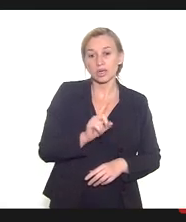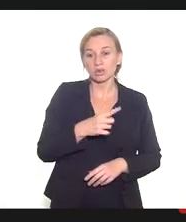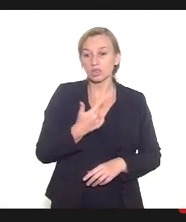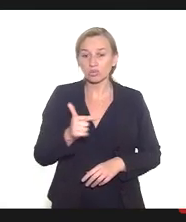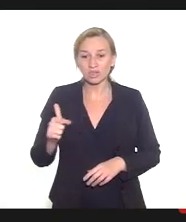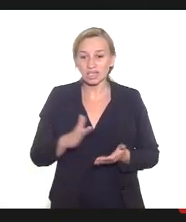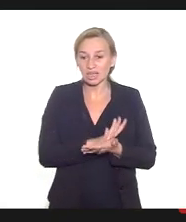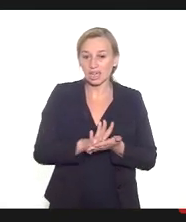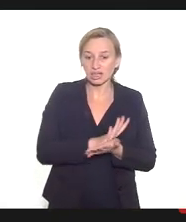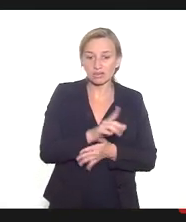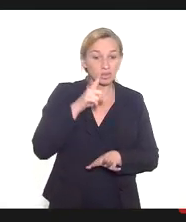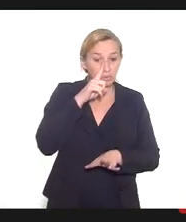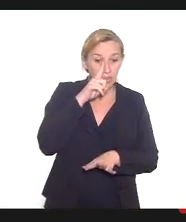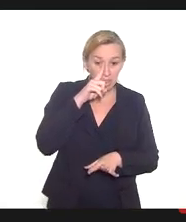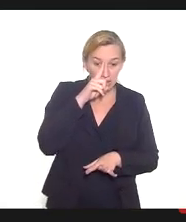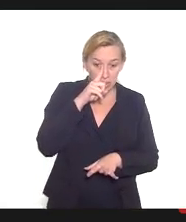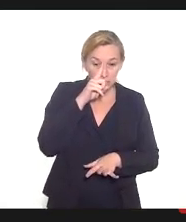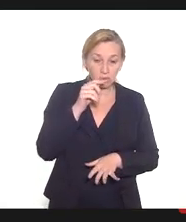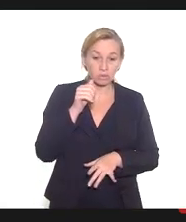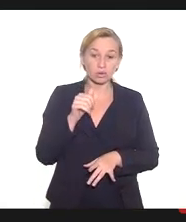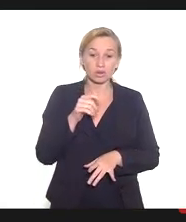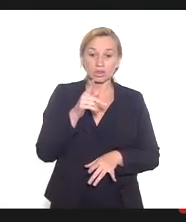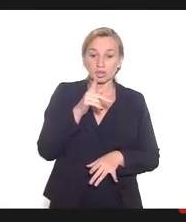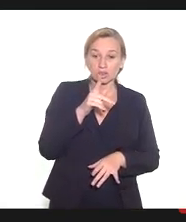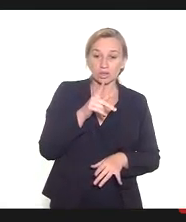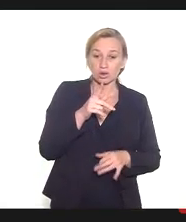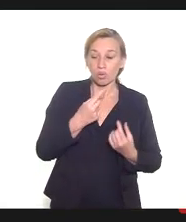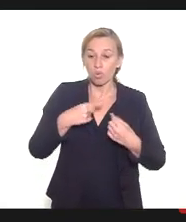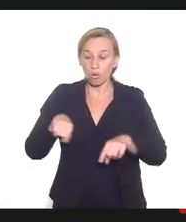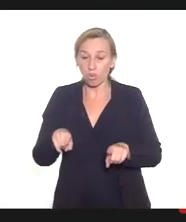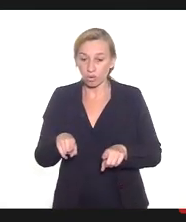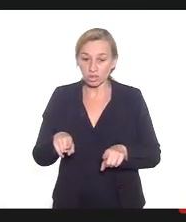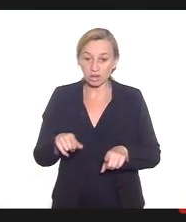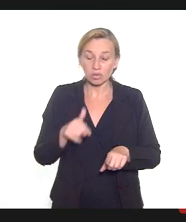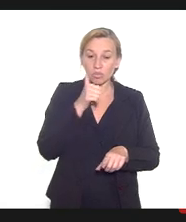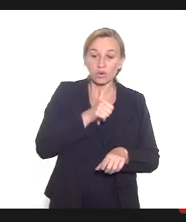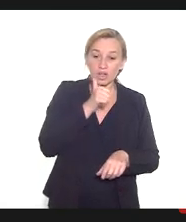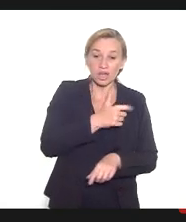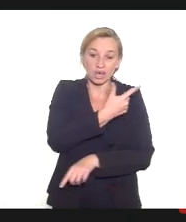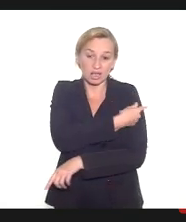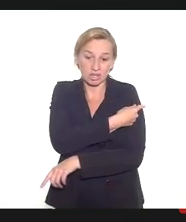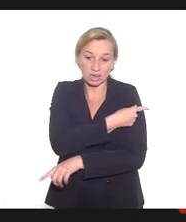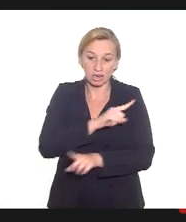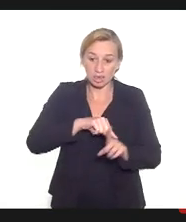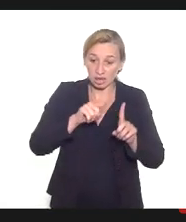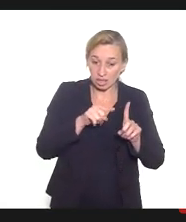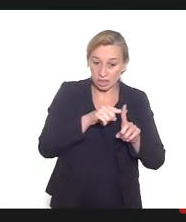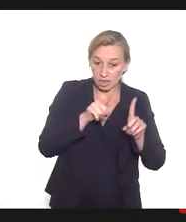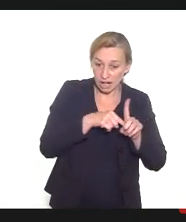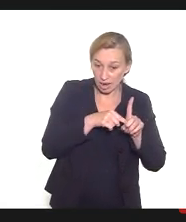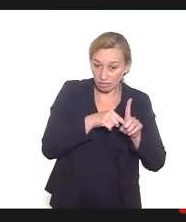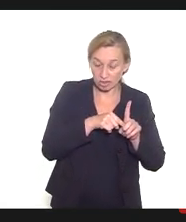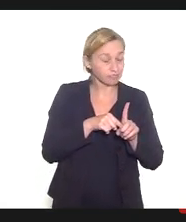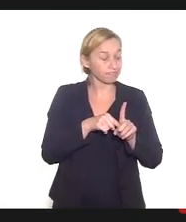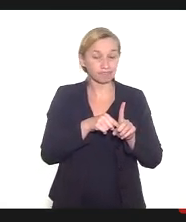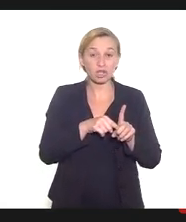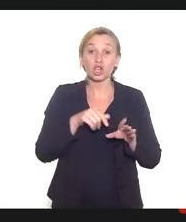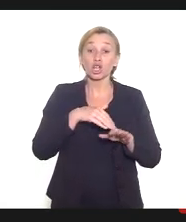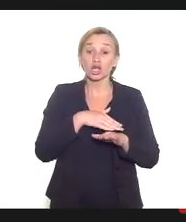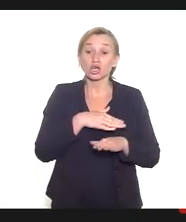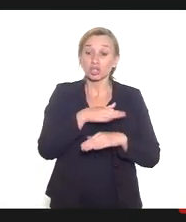trombose não é uma contra-indicação a vacinação de gestantes e nenhum país que vacina gestantes